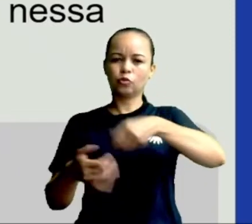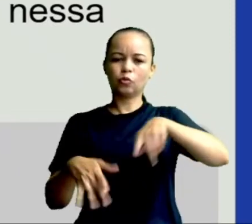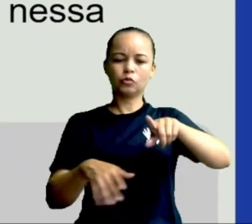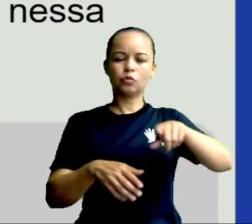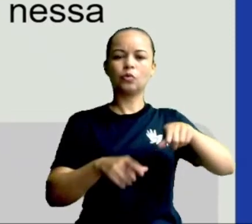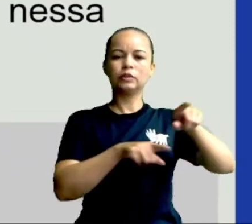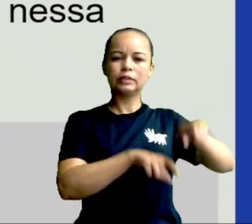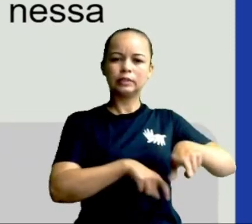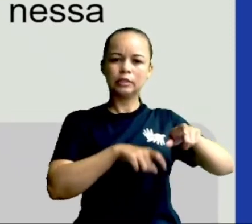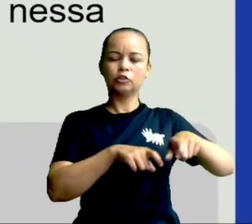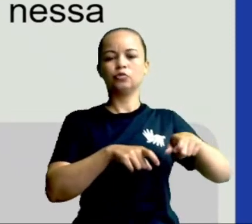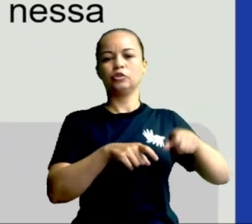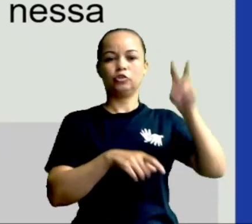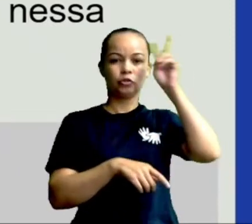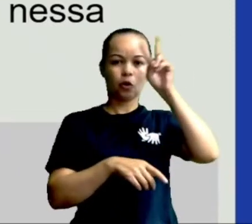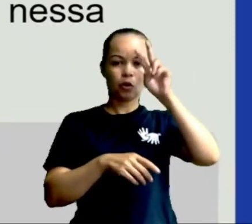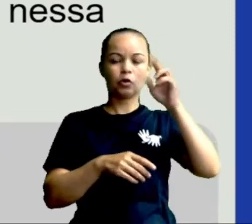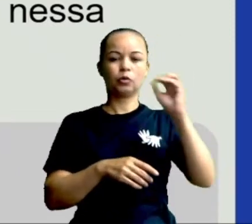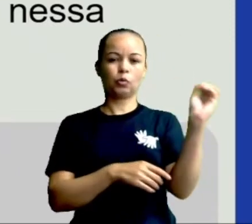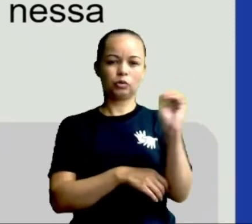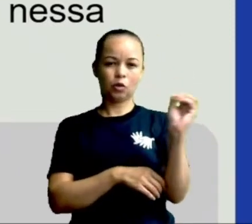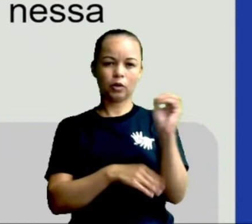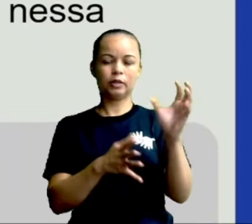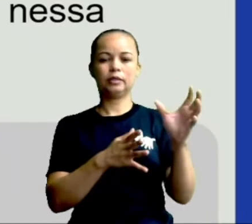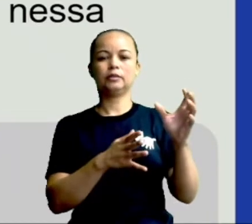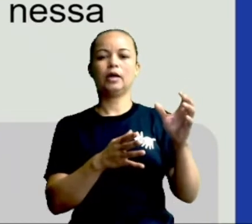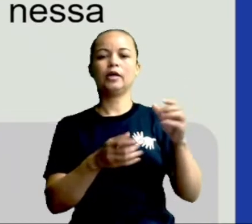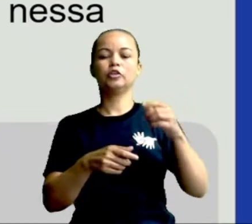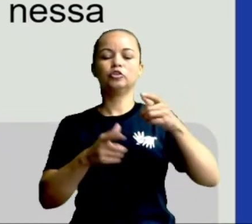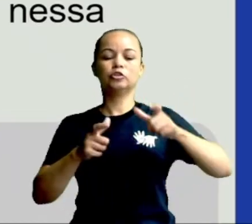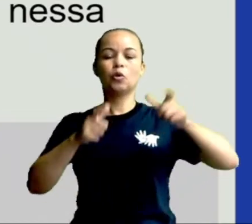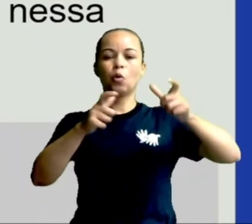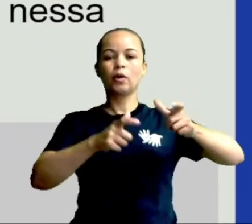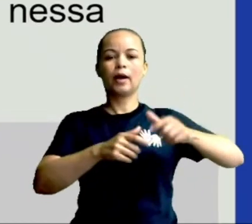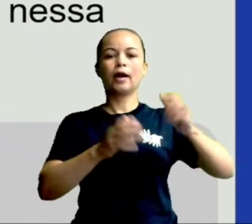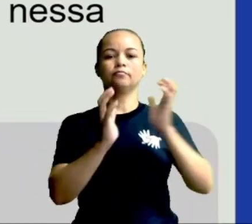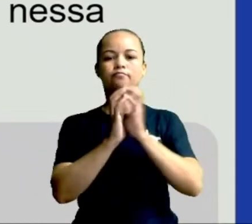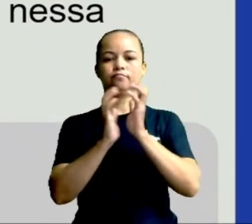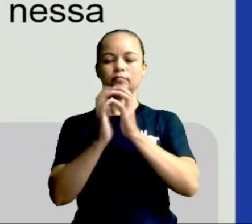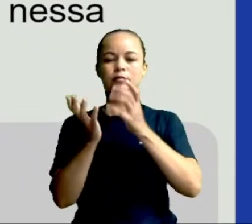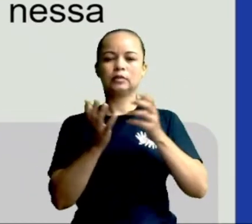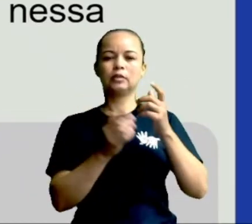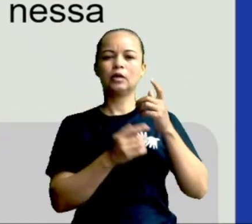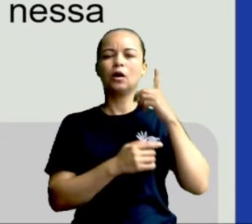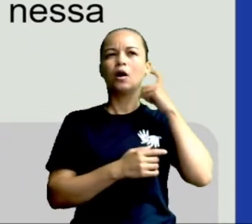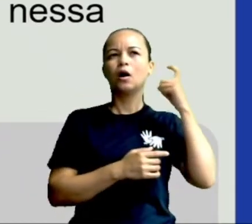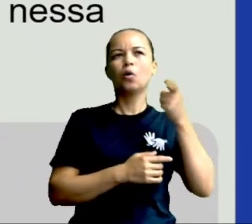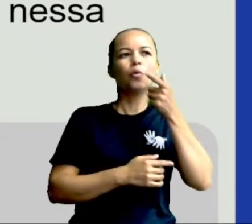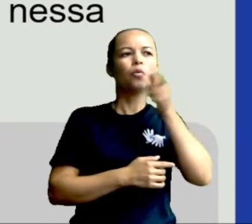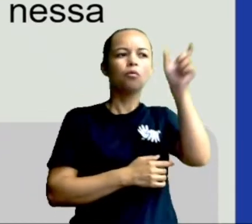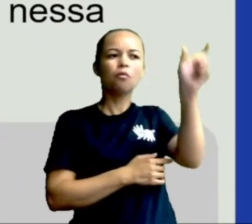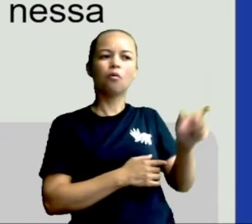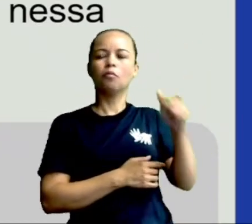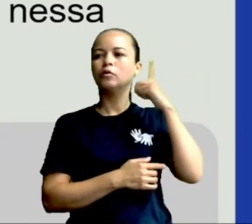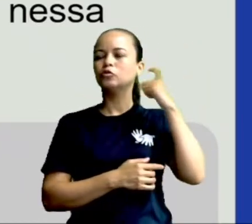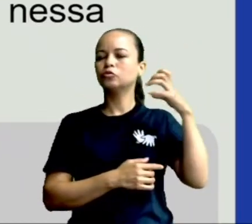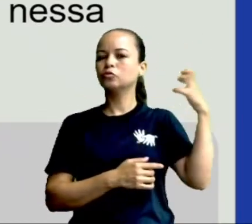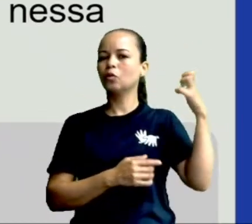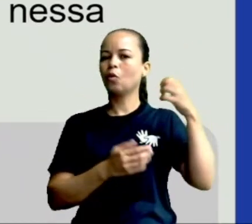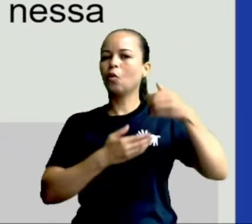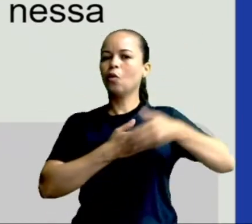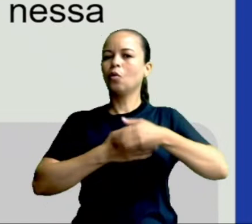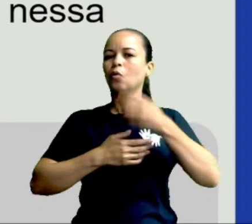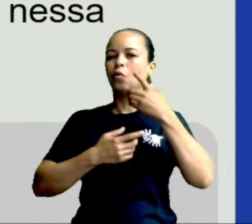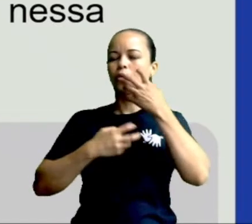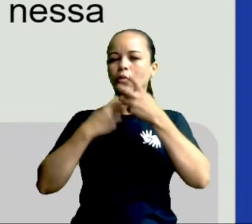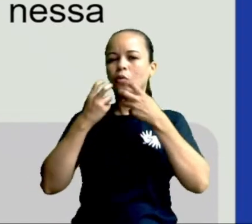sítio histórico de Olinda, região metropolitana do Recife. Seu choro chamou a atenção de um autônomo que o resgatou